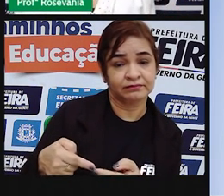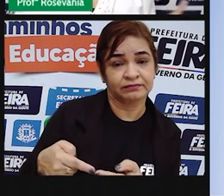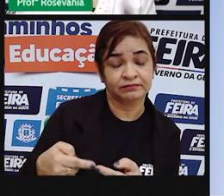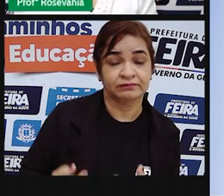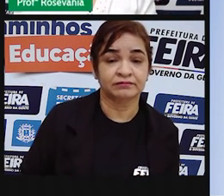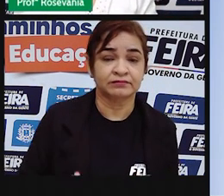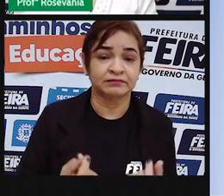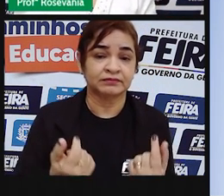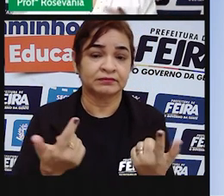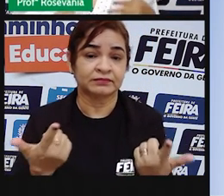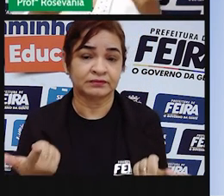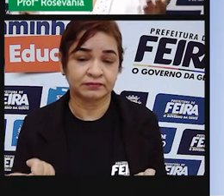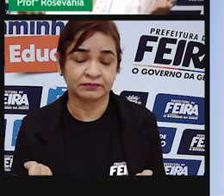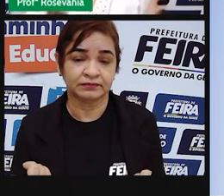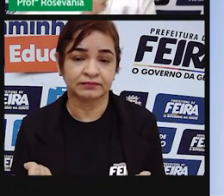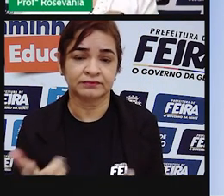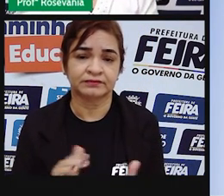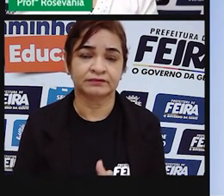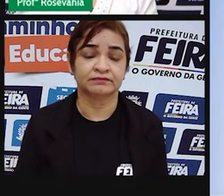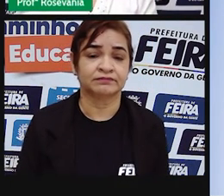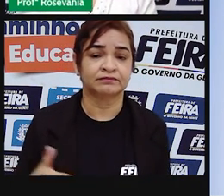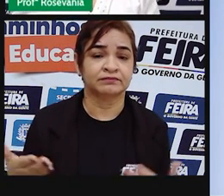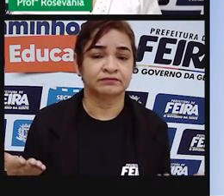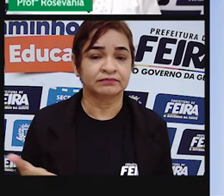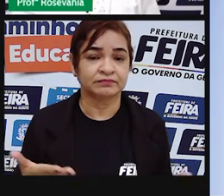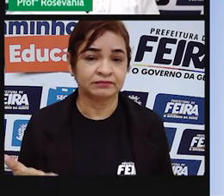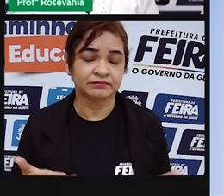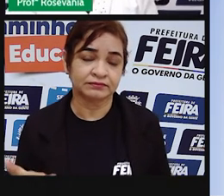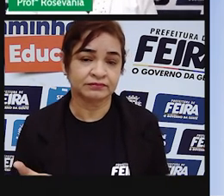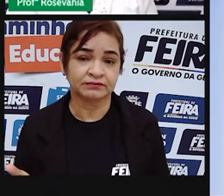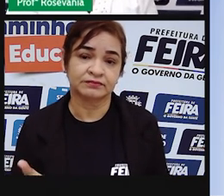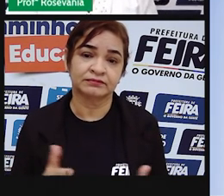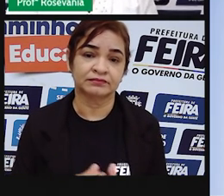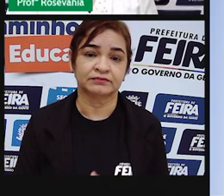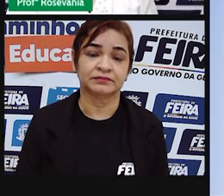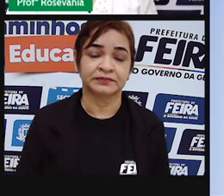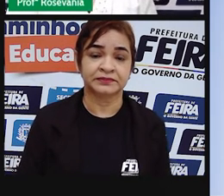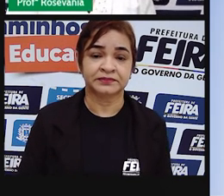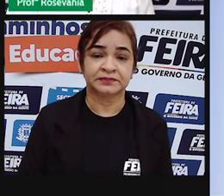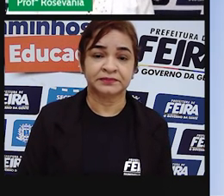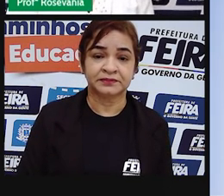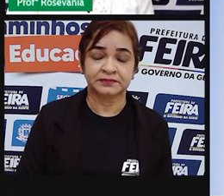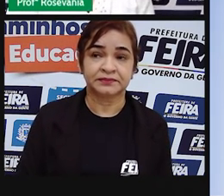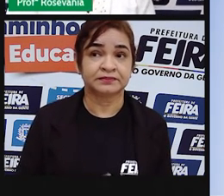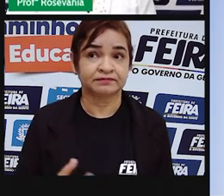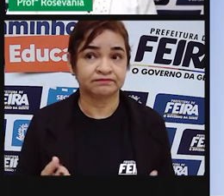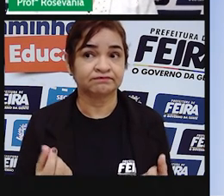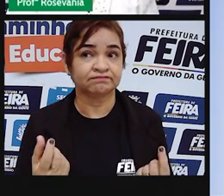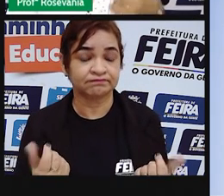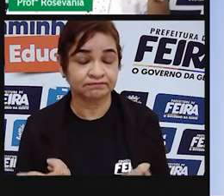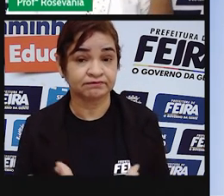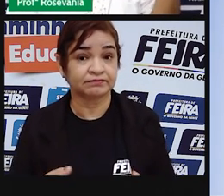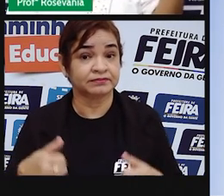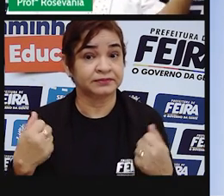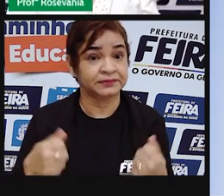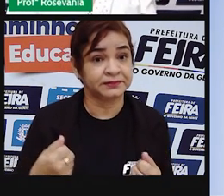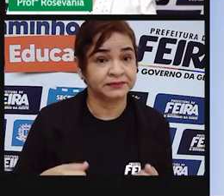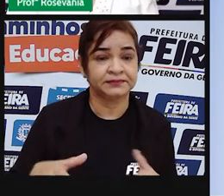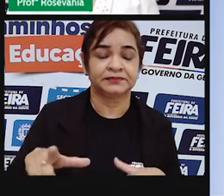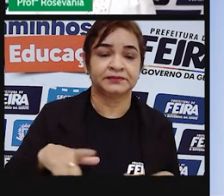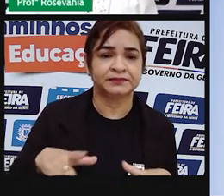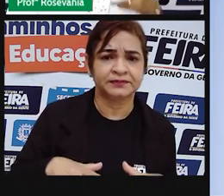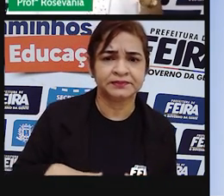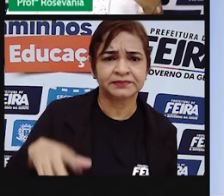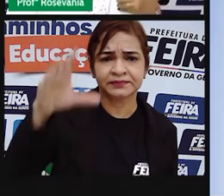à economia no caso agora dez dias atuais a gente tá ligado mesmo as questões econômicas eu quero